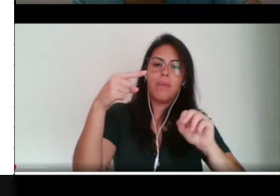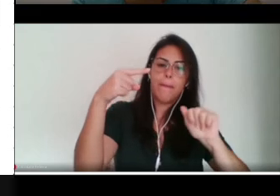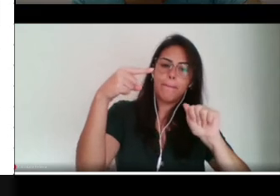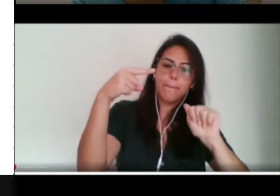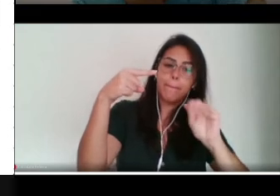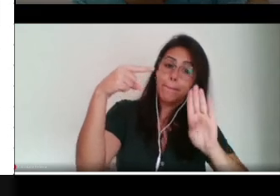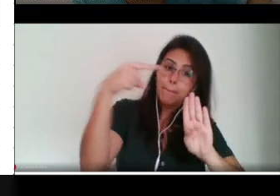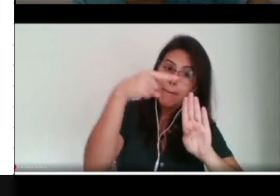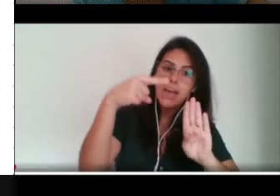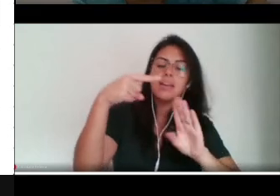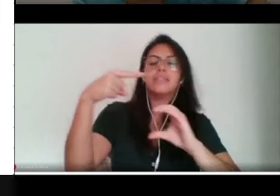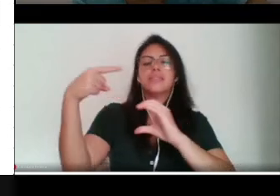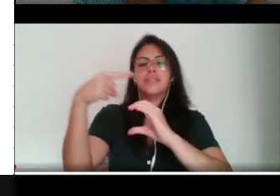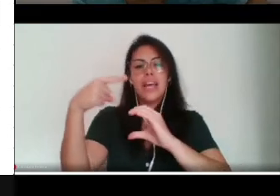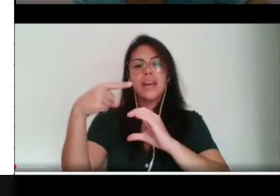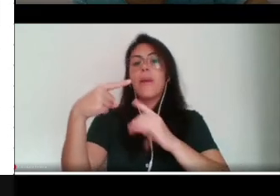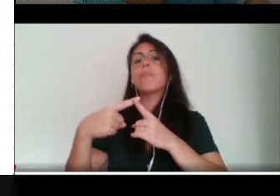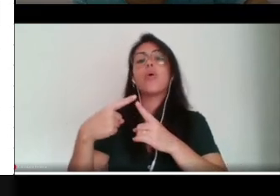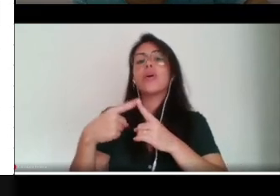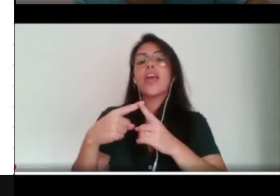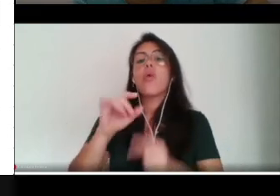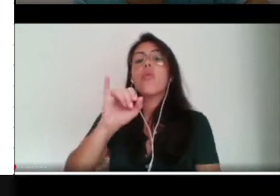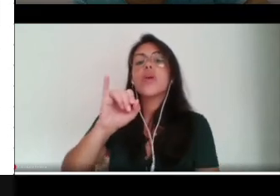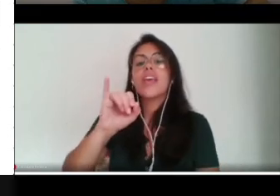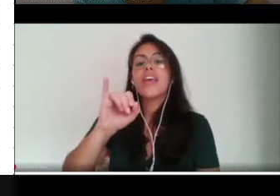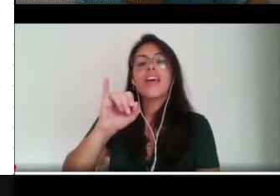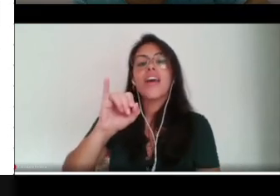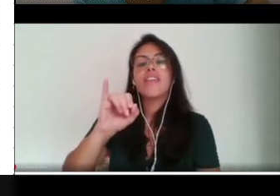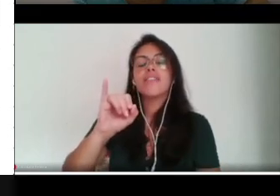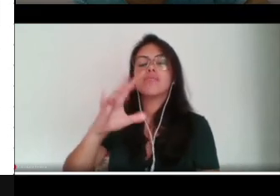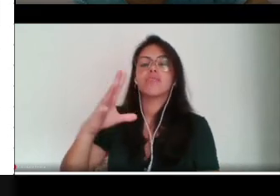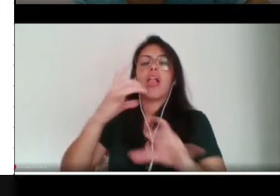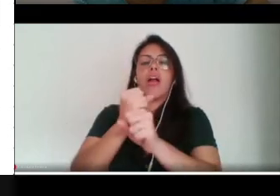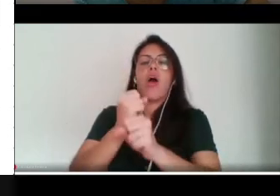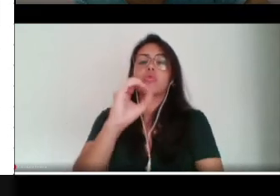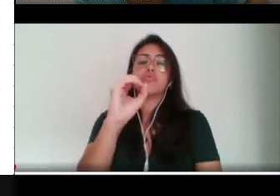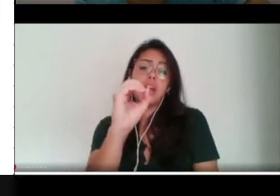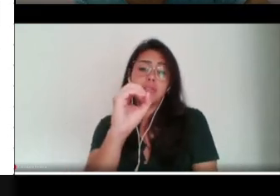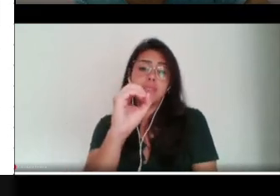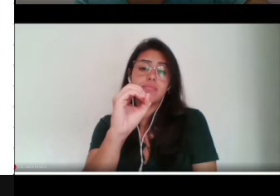82,8. Eu pego 82,8J,